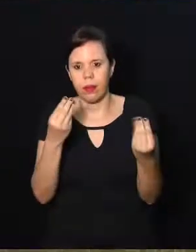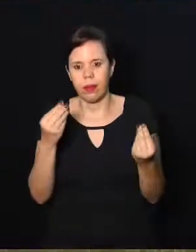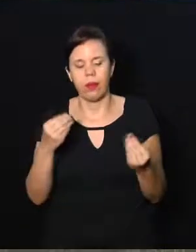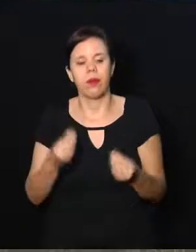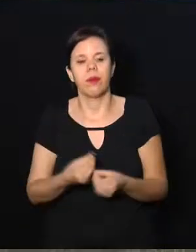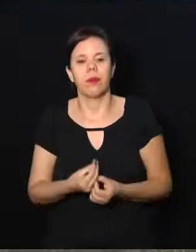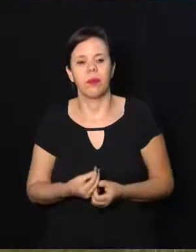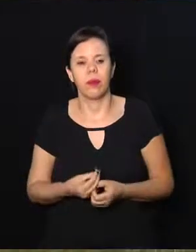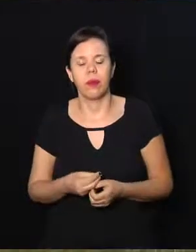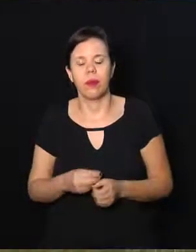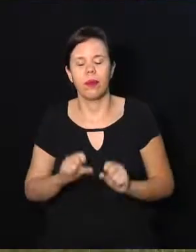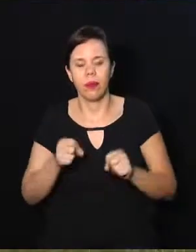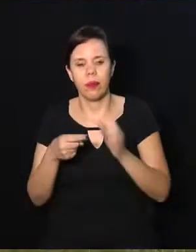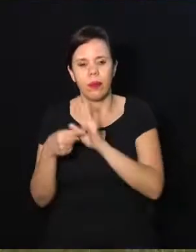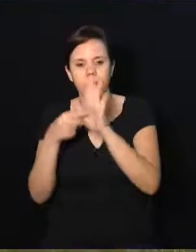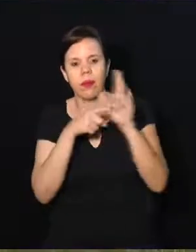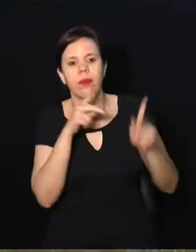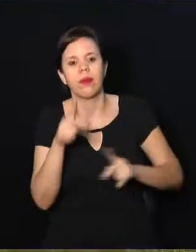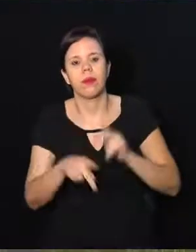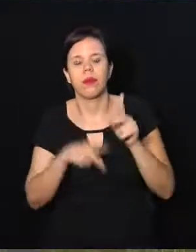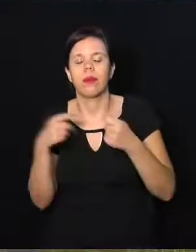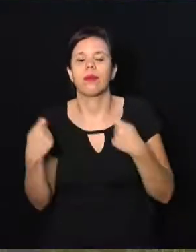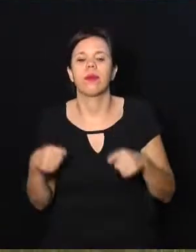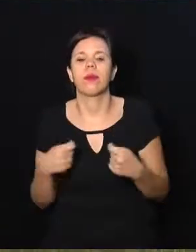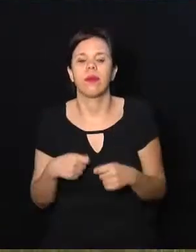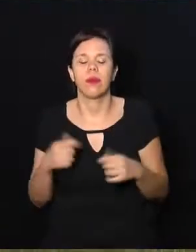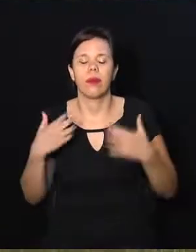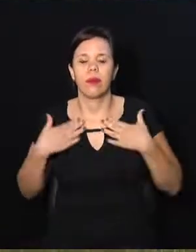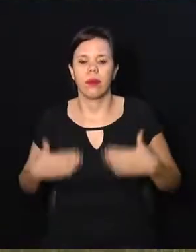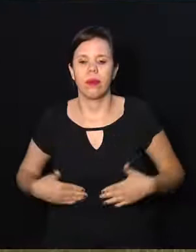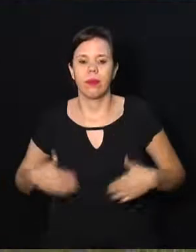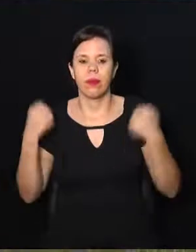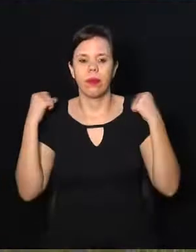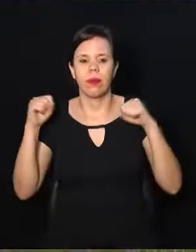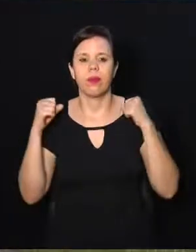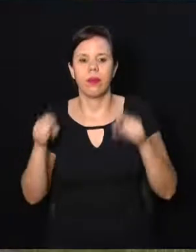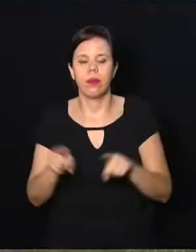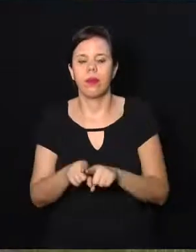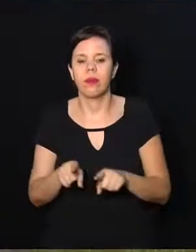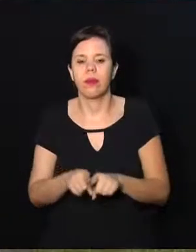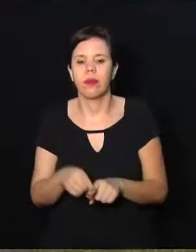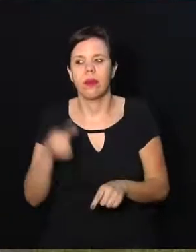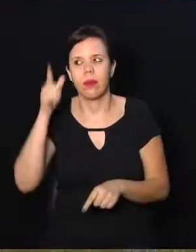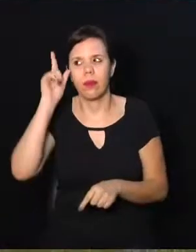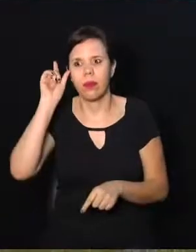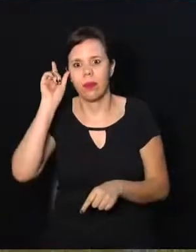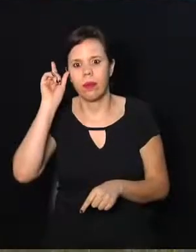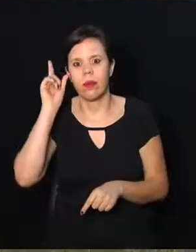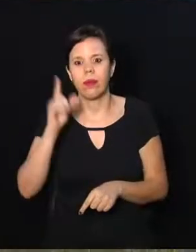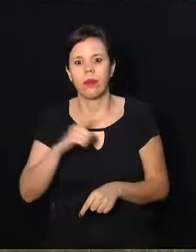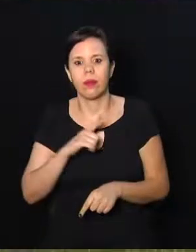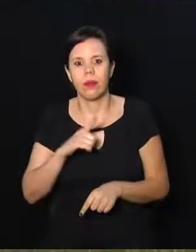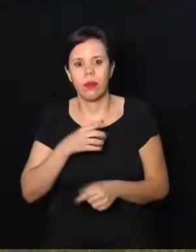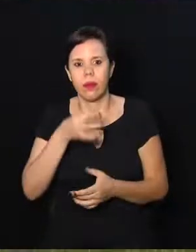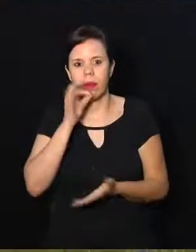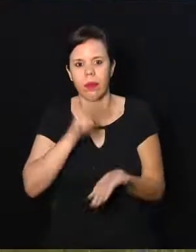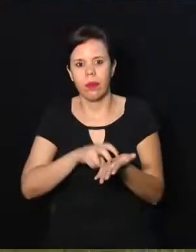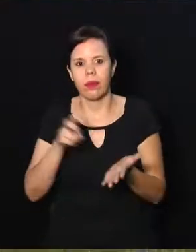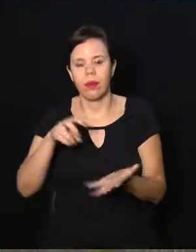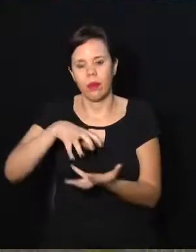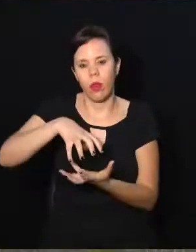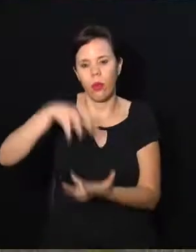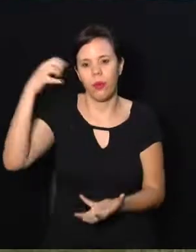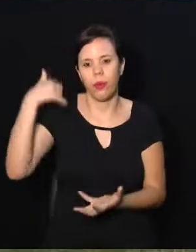à população que nós precisamos desse exercício físico. Aí nós tivemos ontem já um café da manhã com os